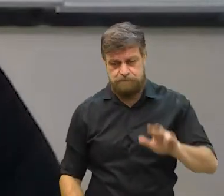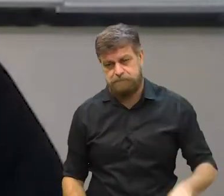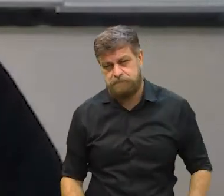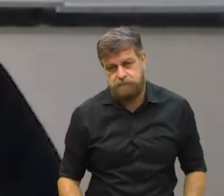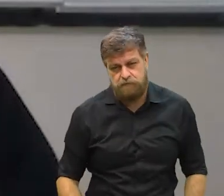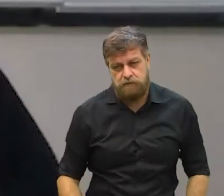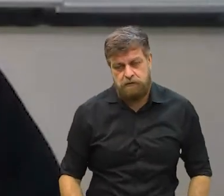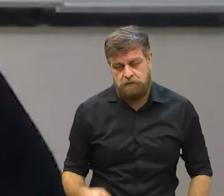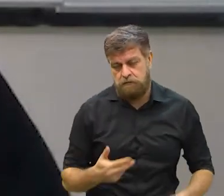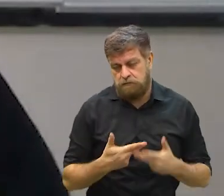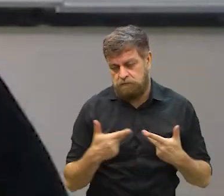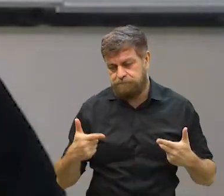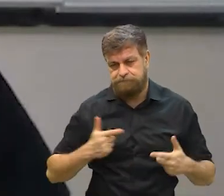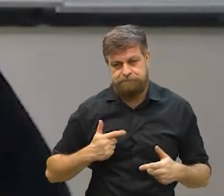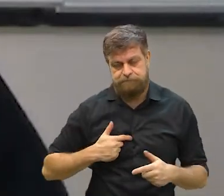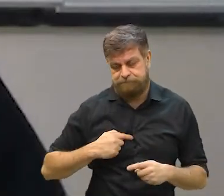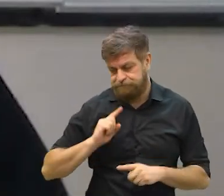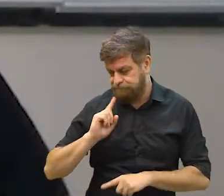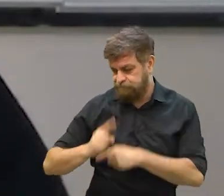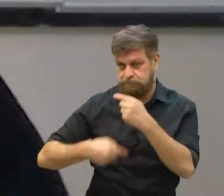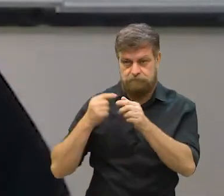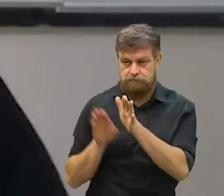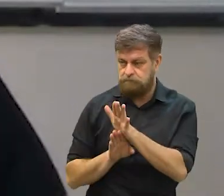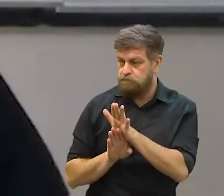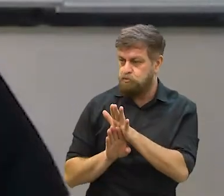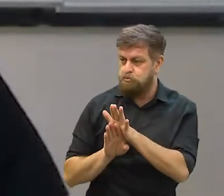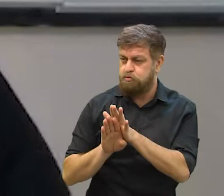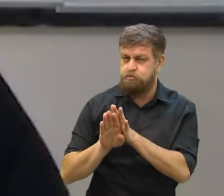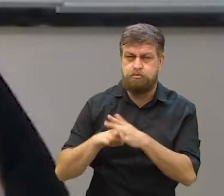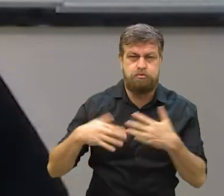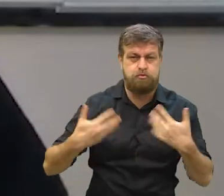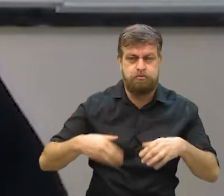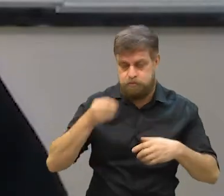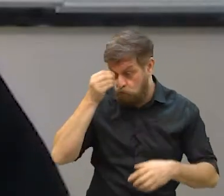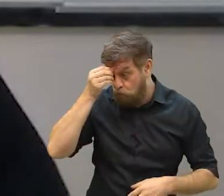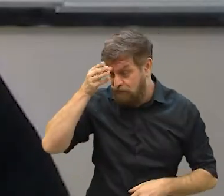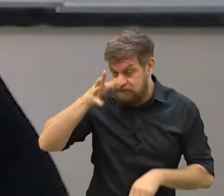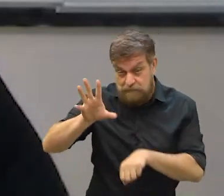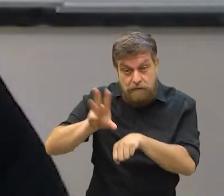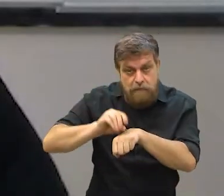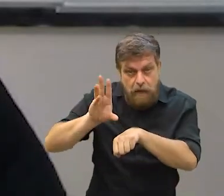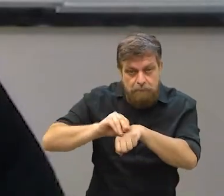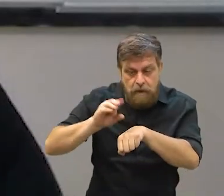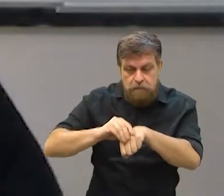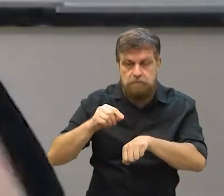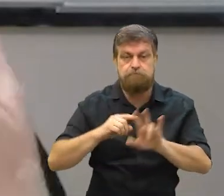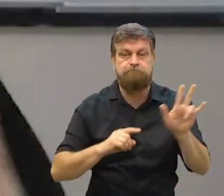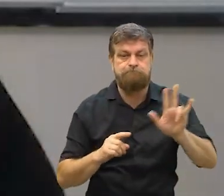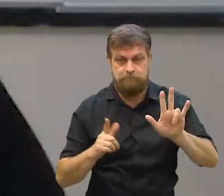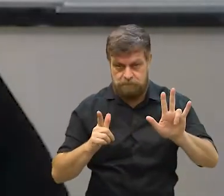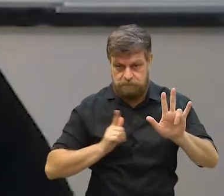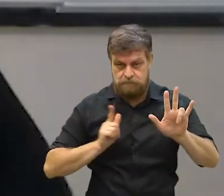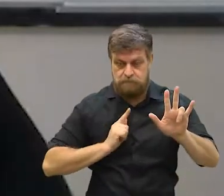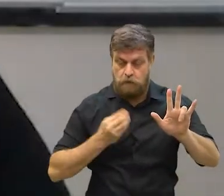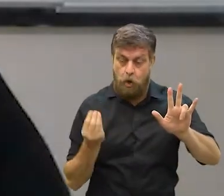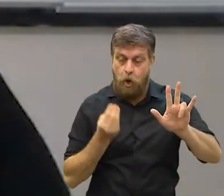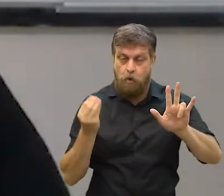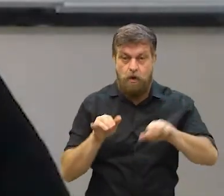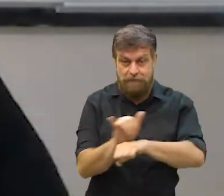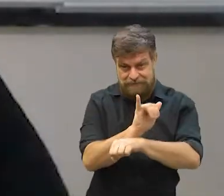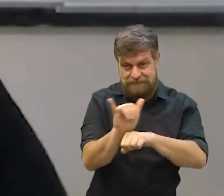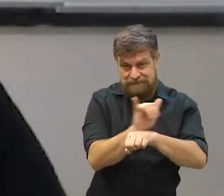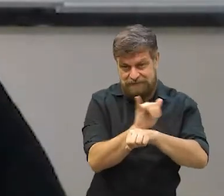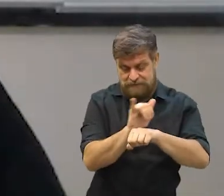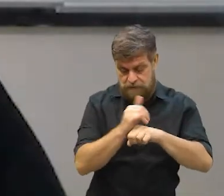Então, é uma coisa que cresce, assim, assustadoramente o conhecimento das substâncias que ela tem e muitas delas qual o mecanismo